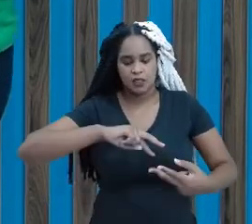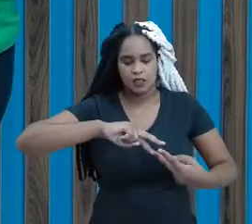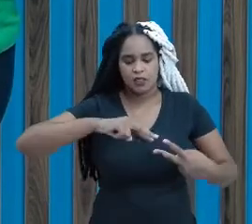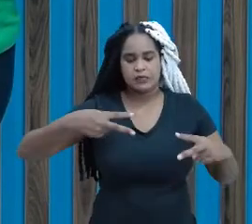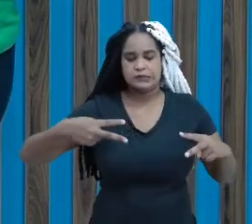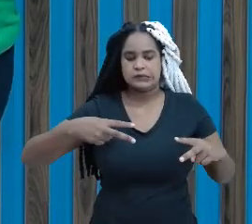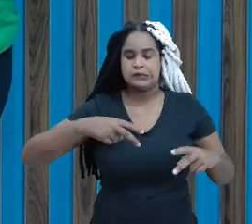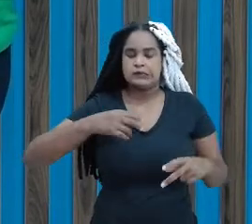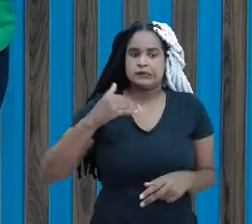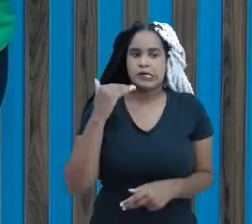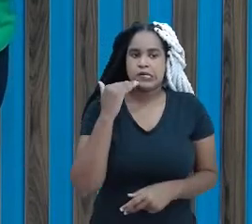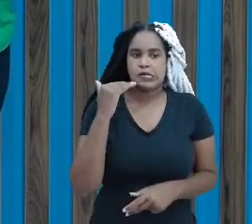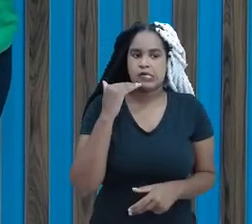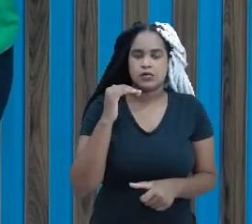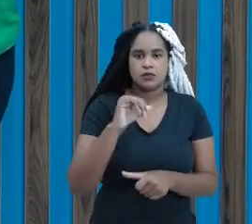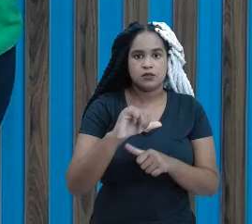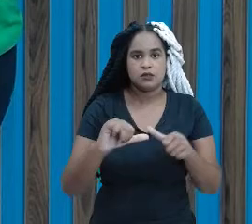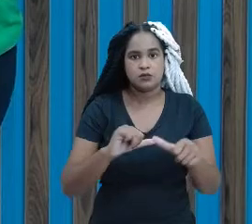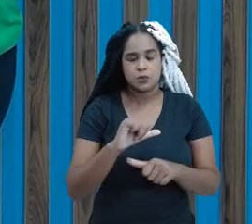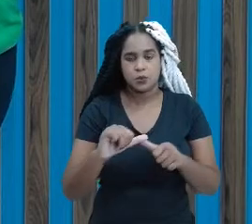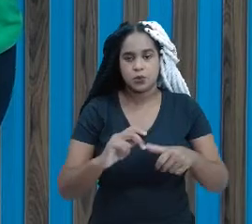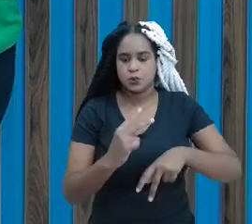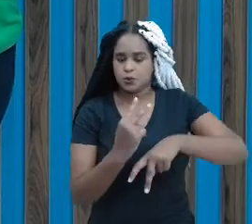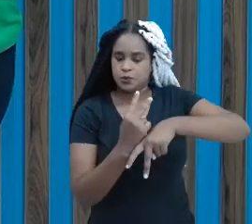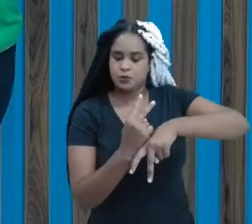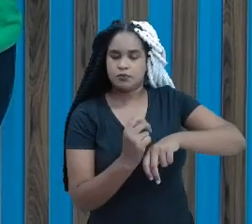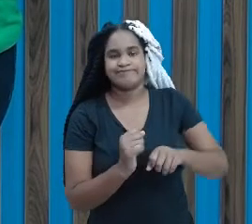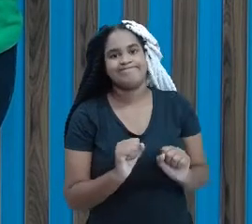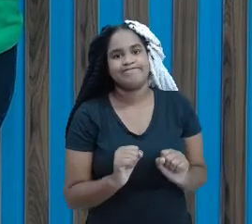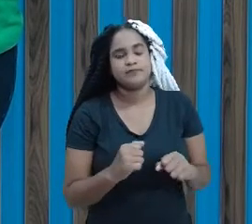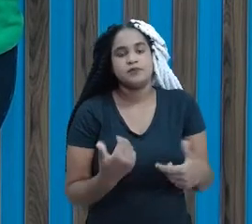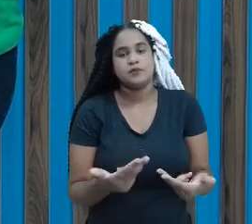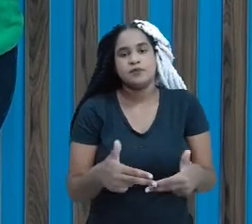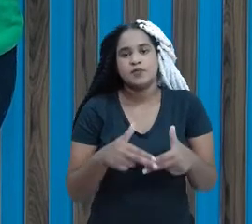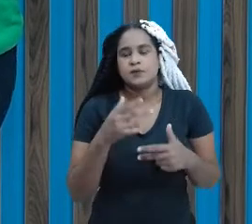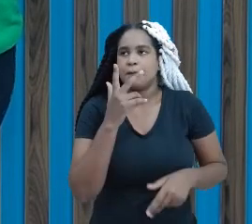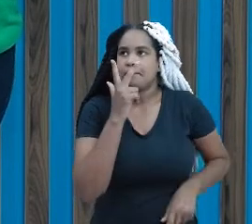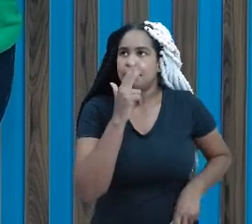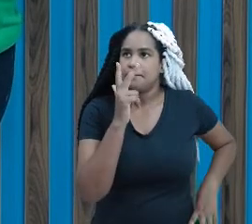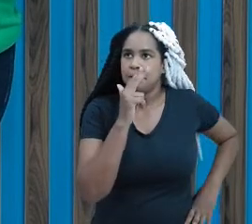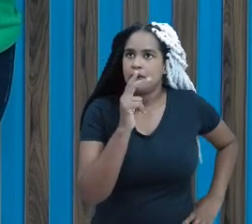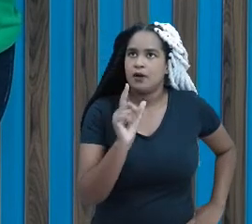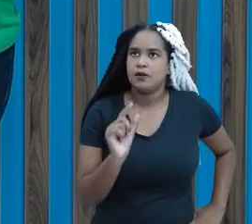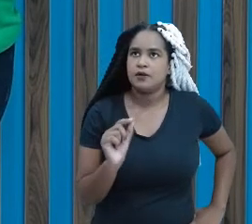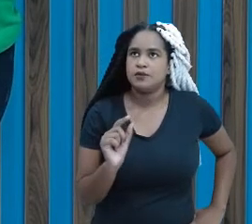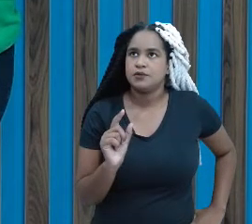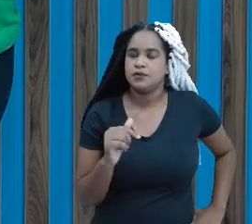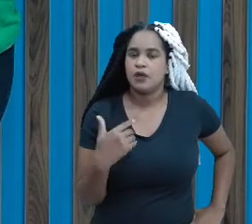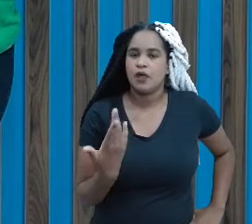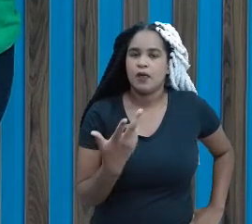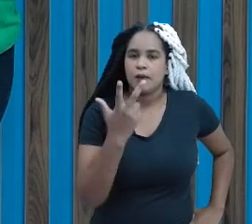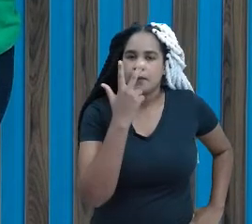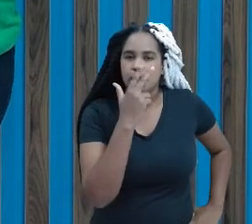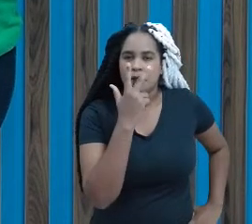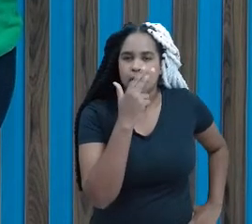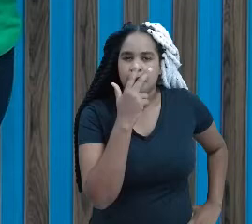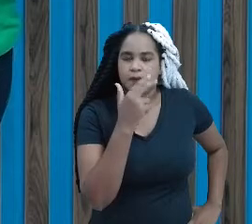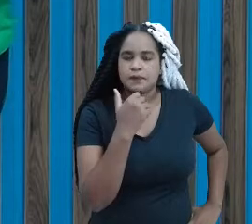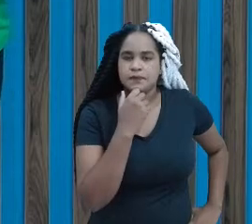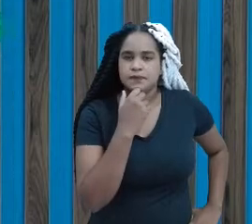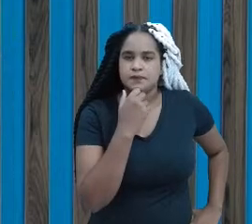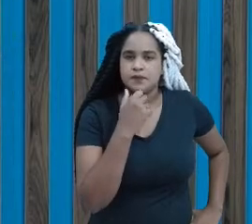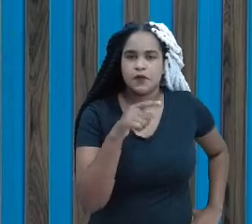malformações, com essas alterações cromossômicas, tá certo? Então, é como se fosse uma forma de